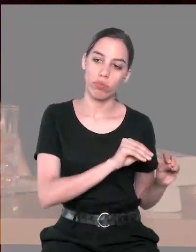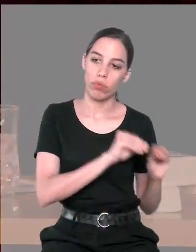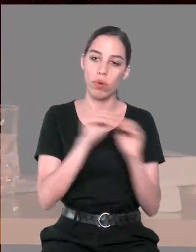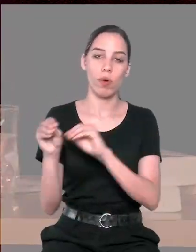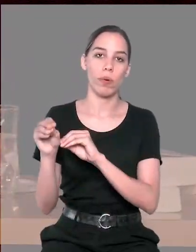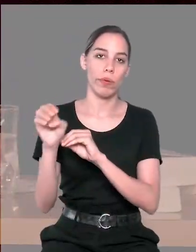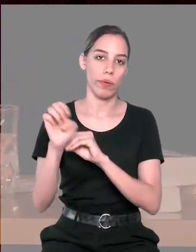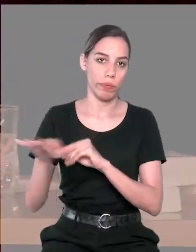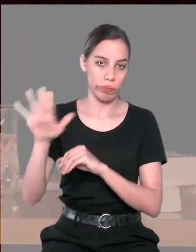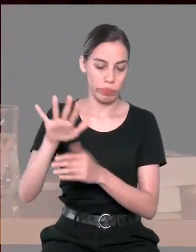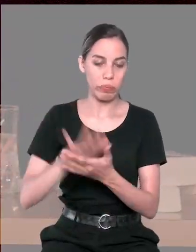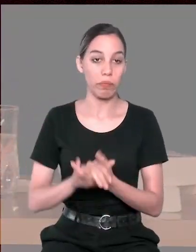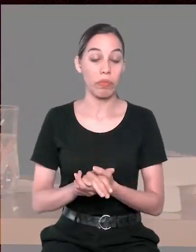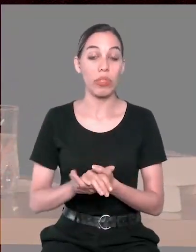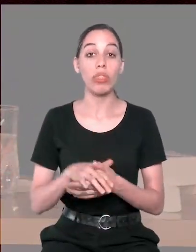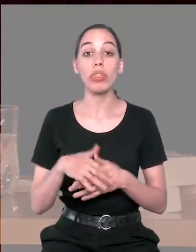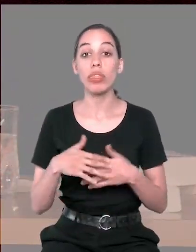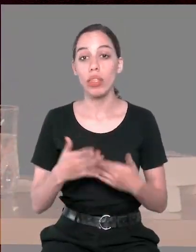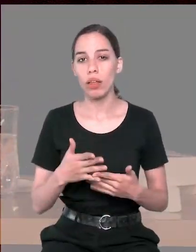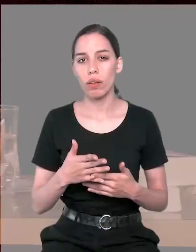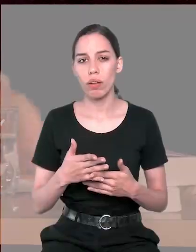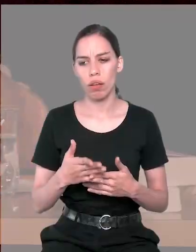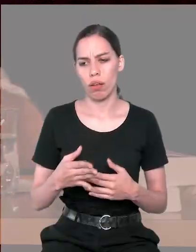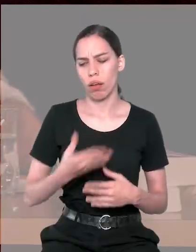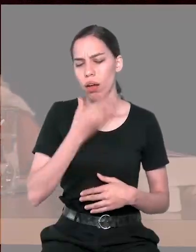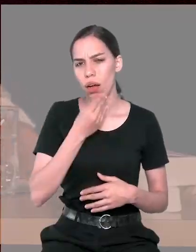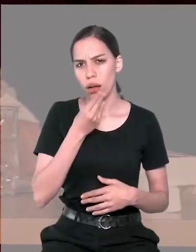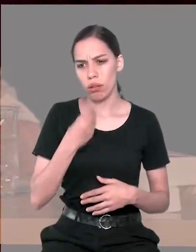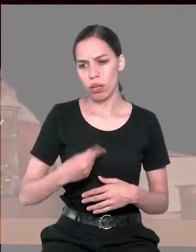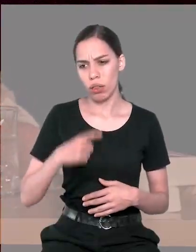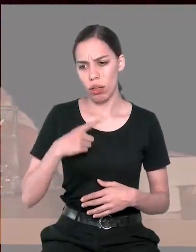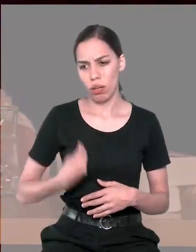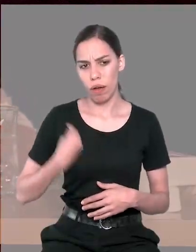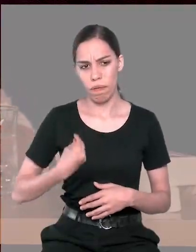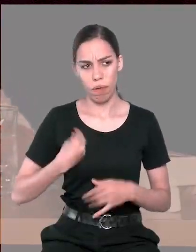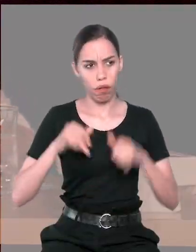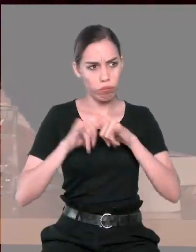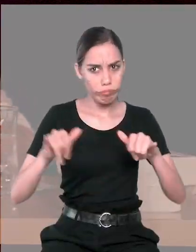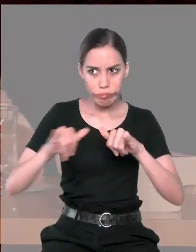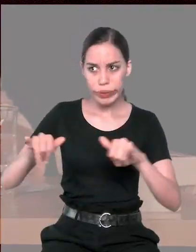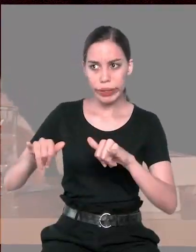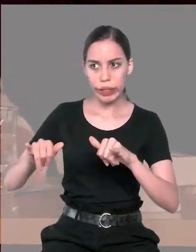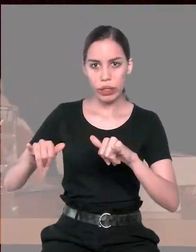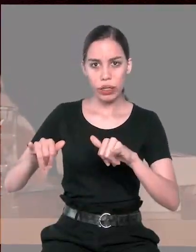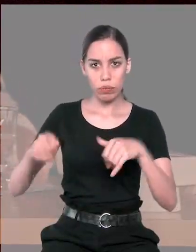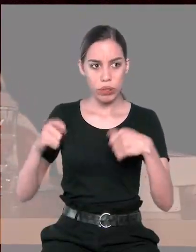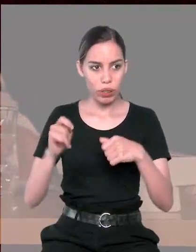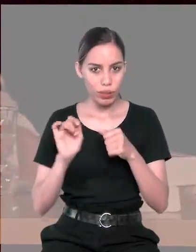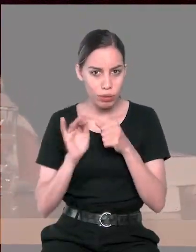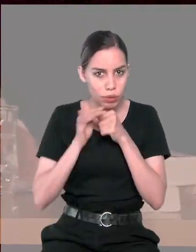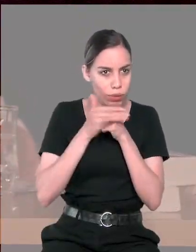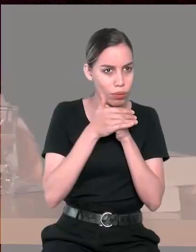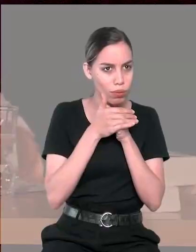E isso faz com que o Valéry passe a ter assim, uma vida pública, da qual ele tinha que